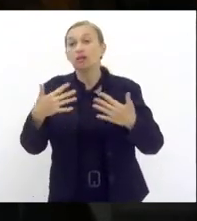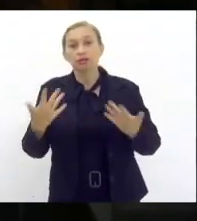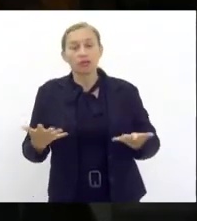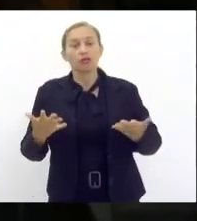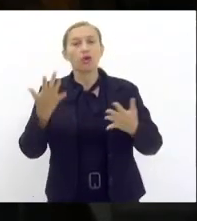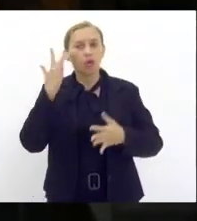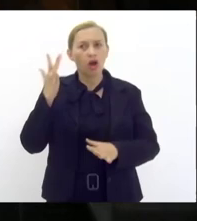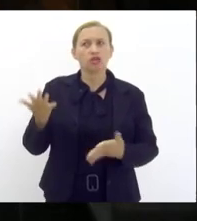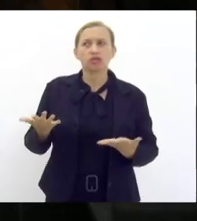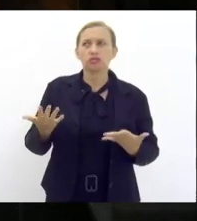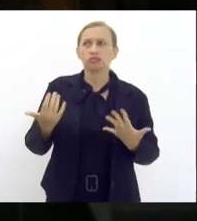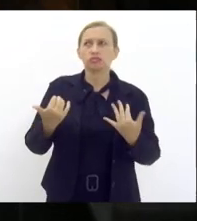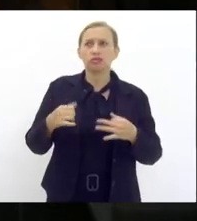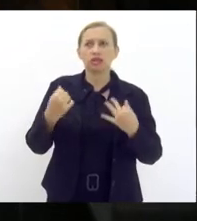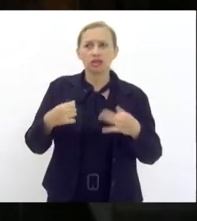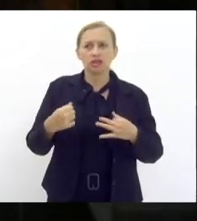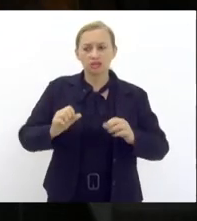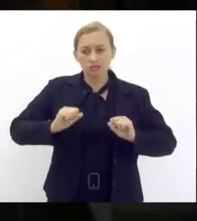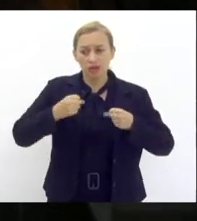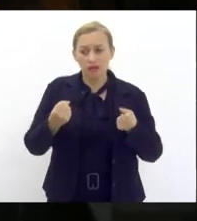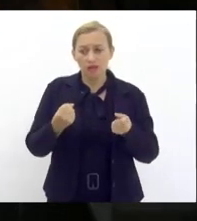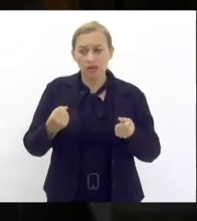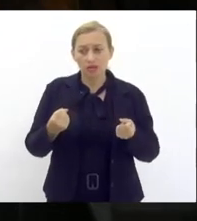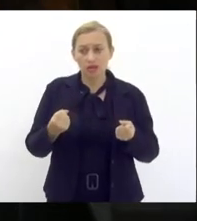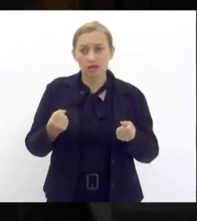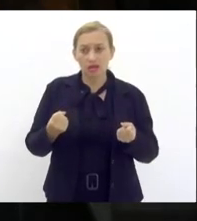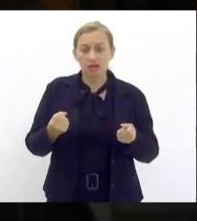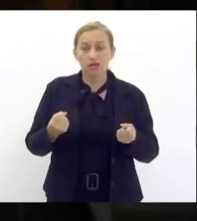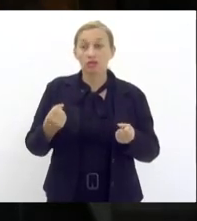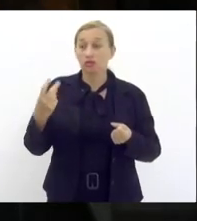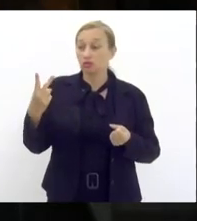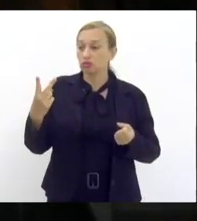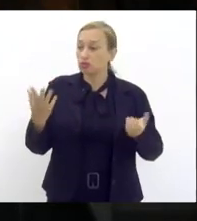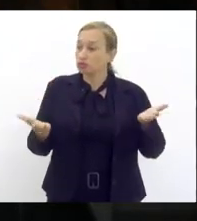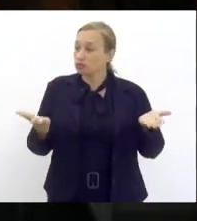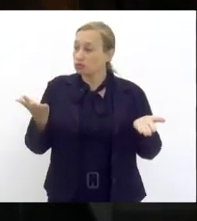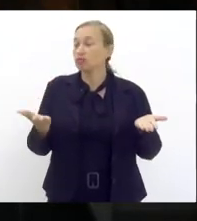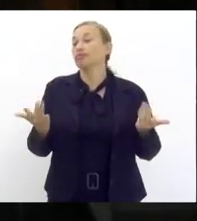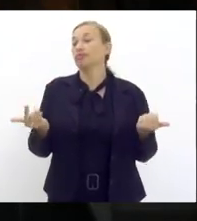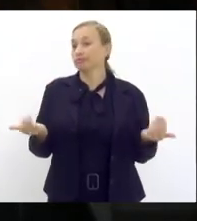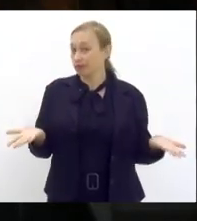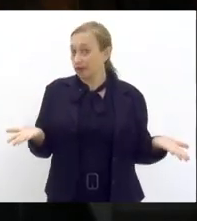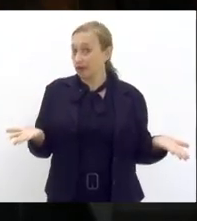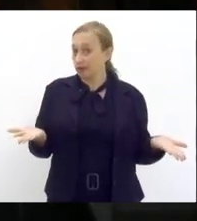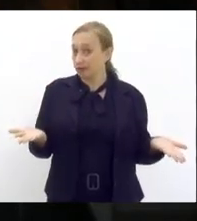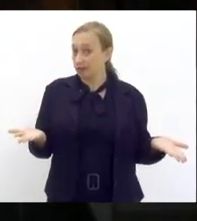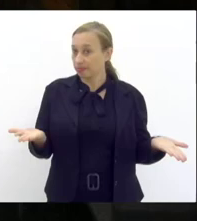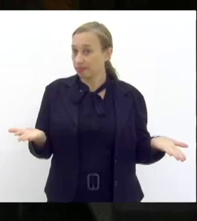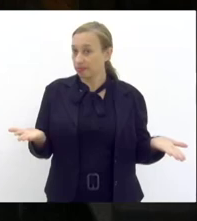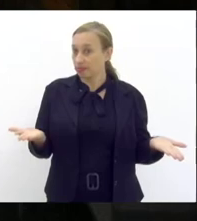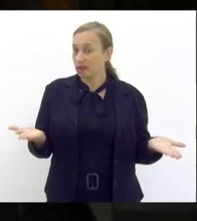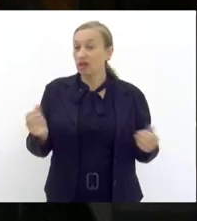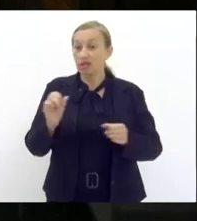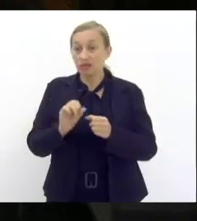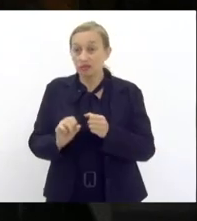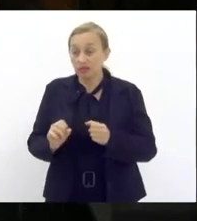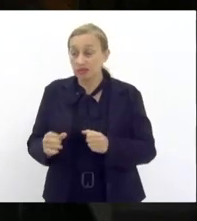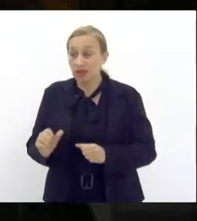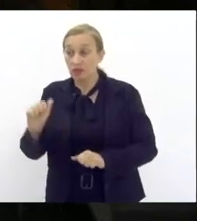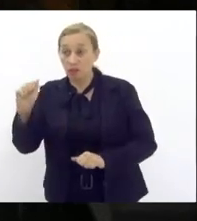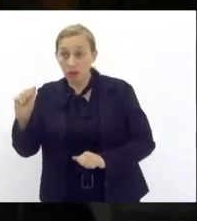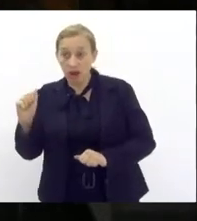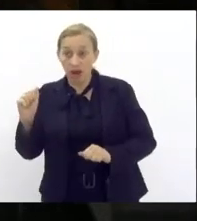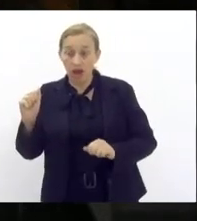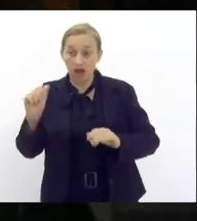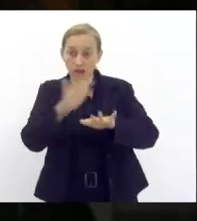que botar a cara, defender, porque são dois pesos e duas medidas, né? Fez alguma coisinha aqui, é